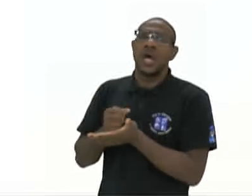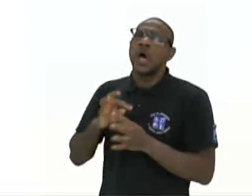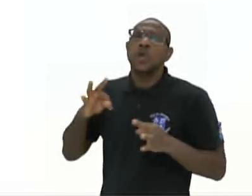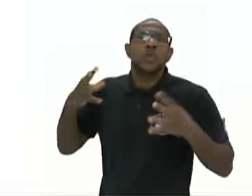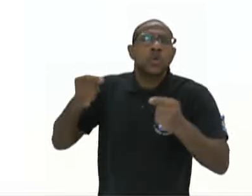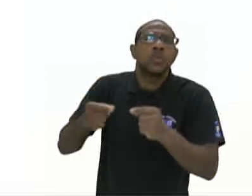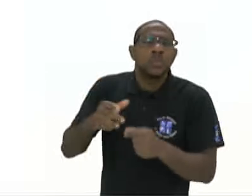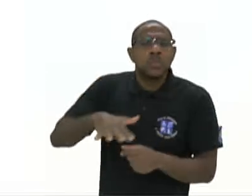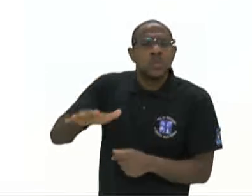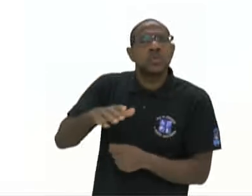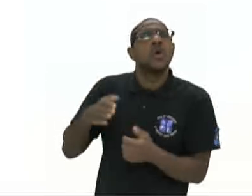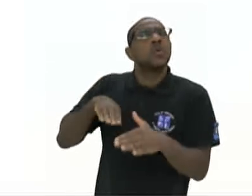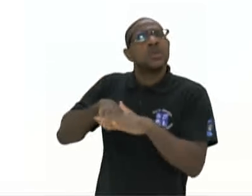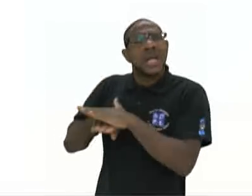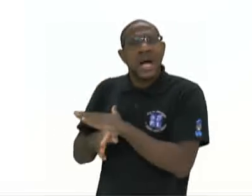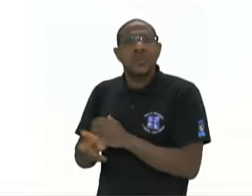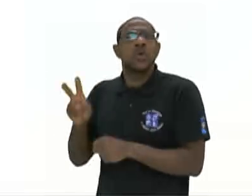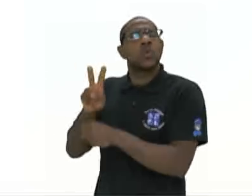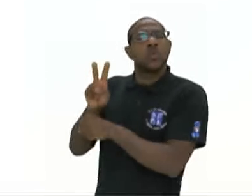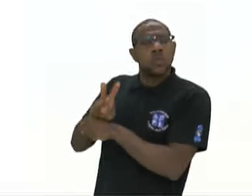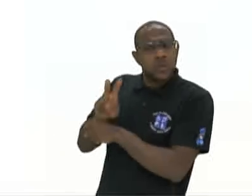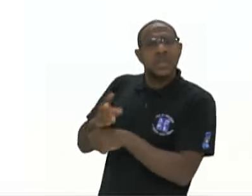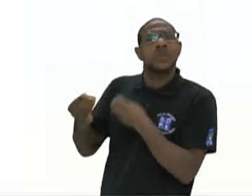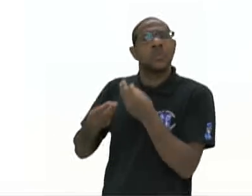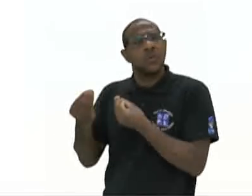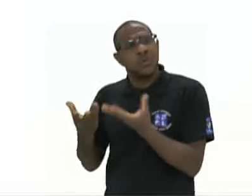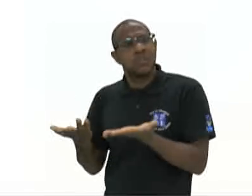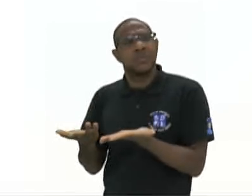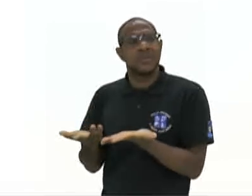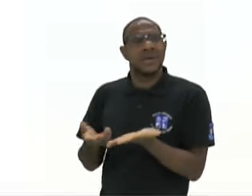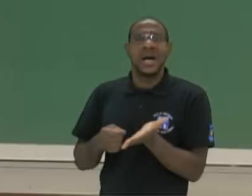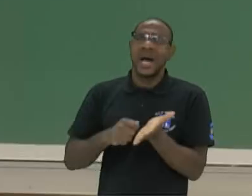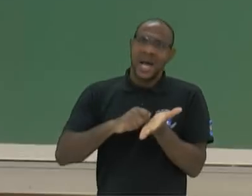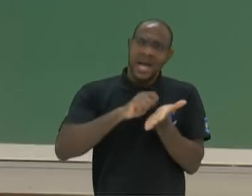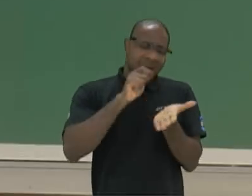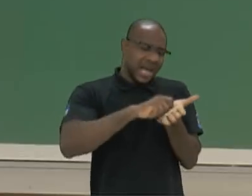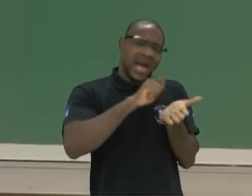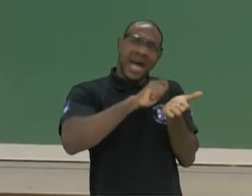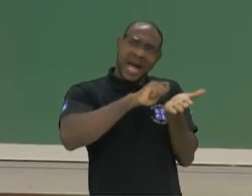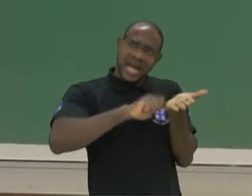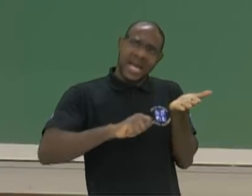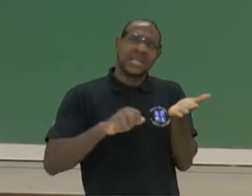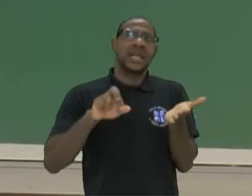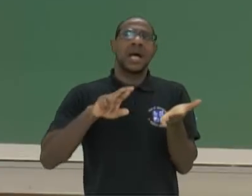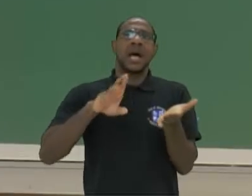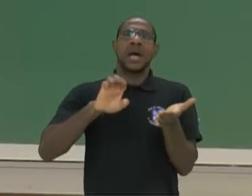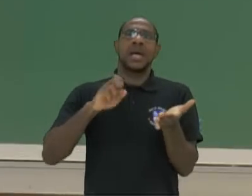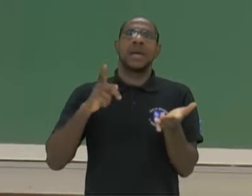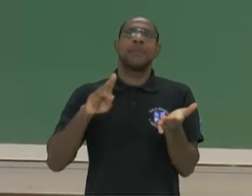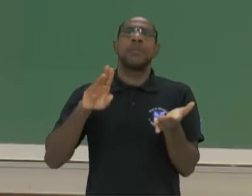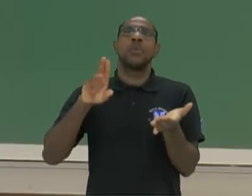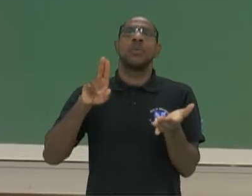população mude seus hábitos e tal. Tá vendo? A carta de repúdio ali bem delineada para você entender.